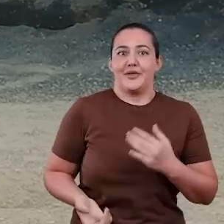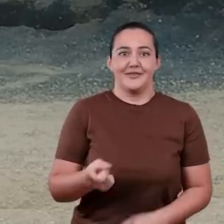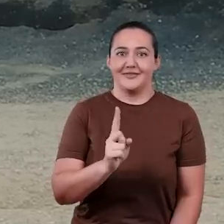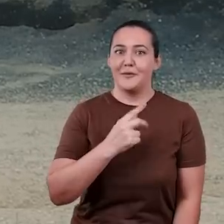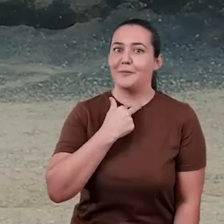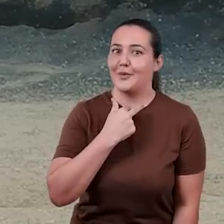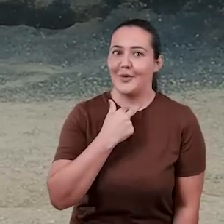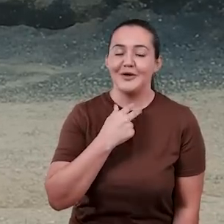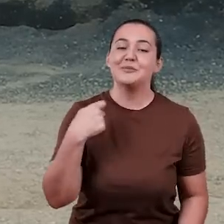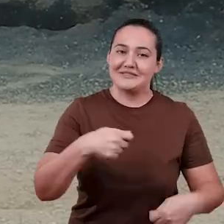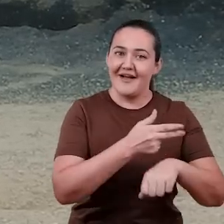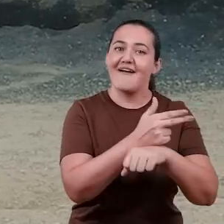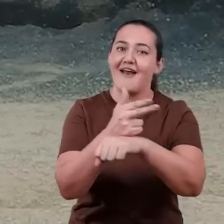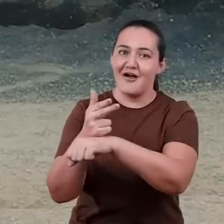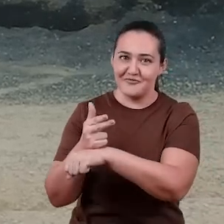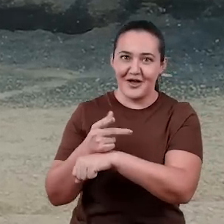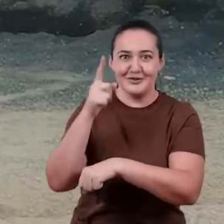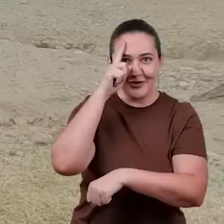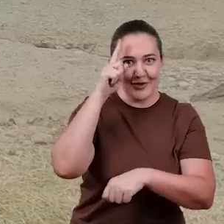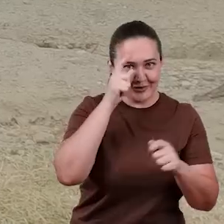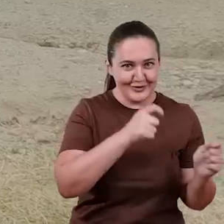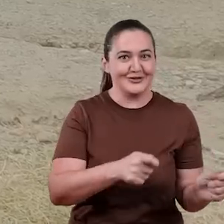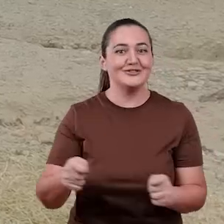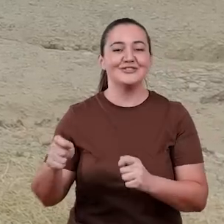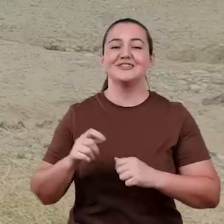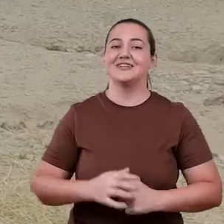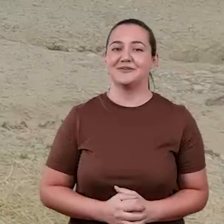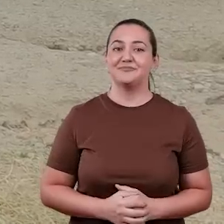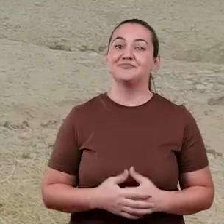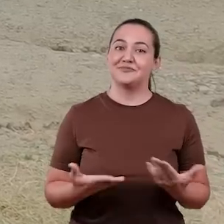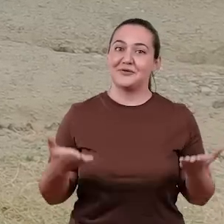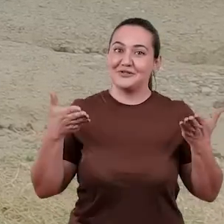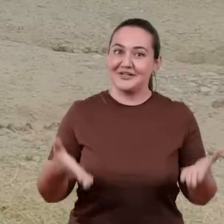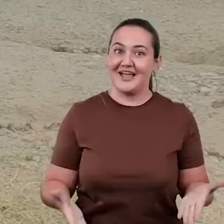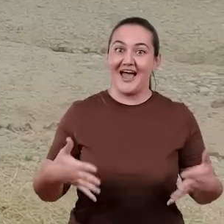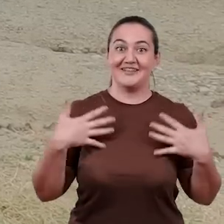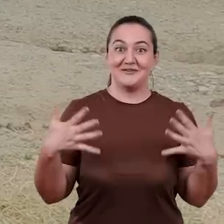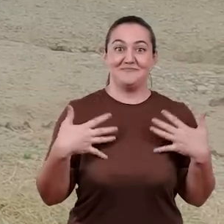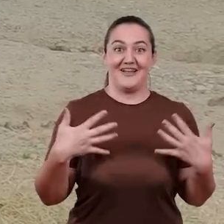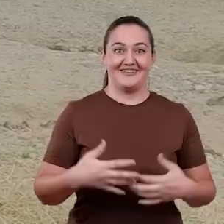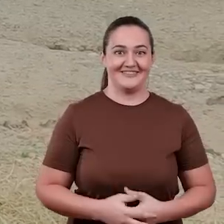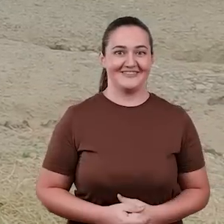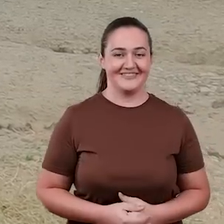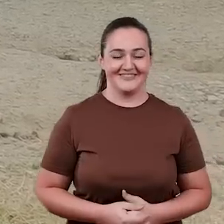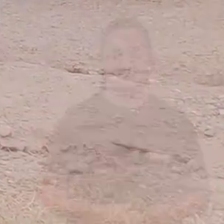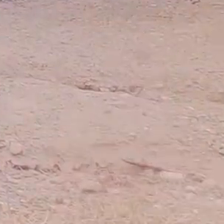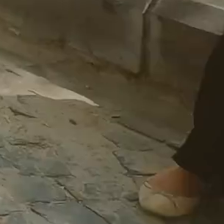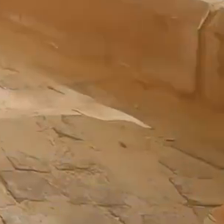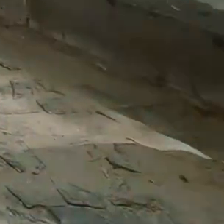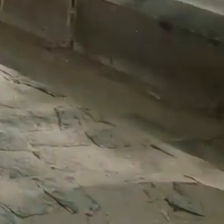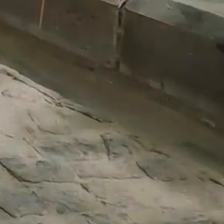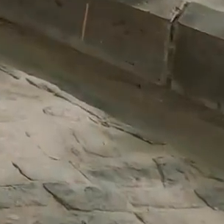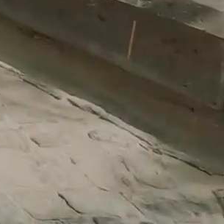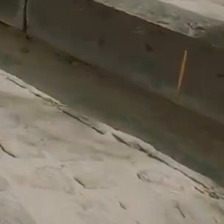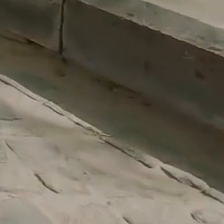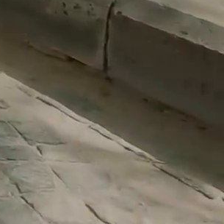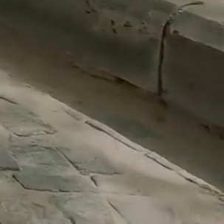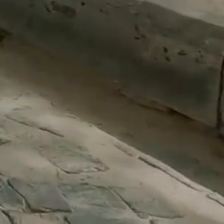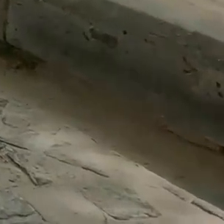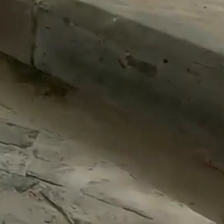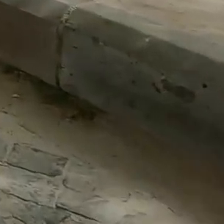não, já tem que gravar dia sim, dia sim. Então, estamos aqui, animados para mais um dia.